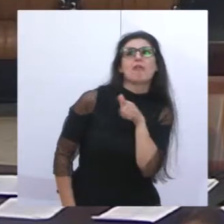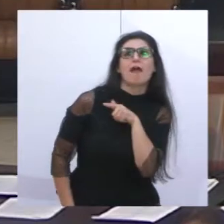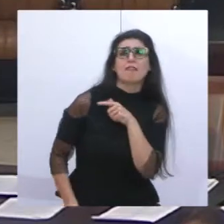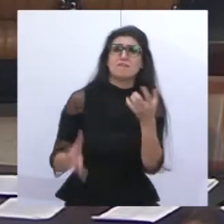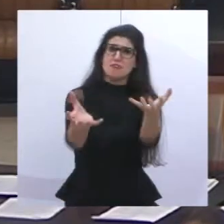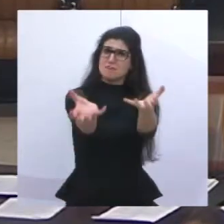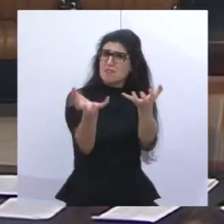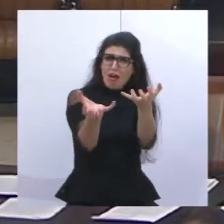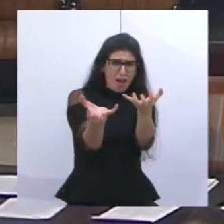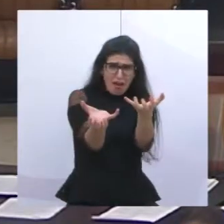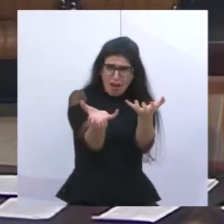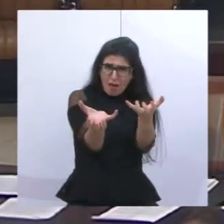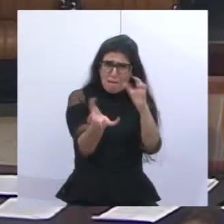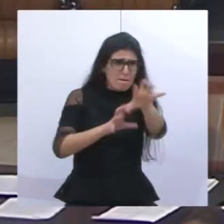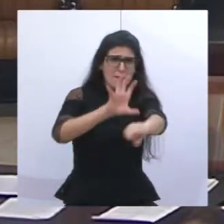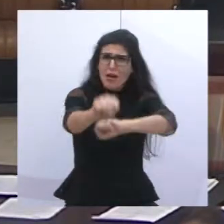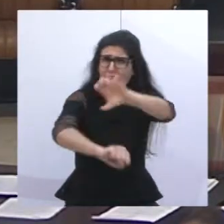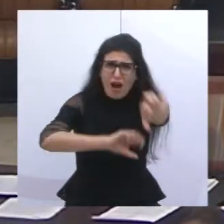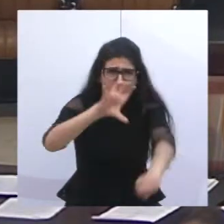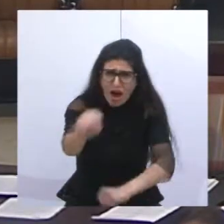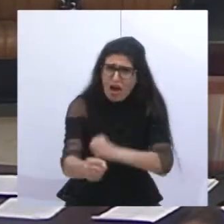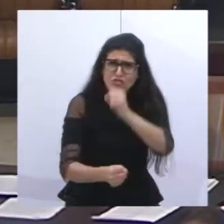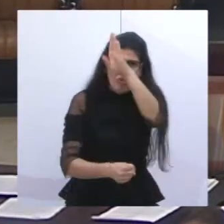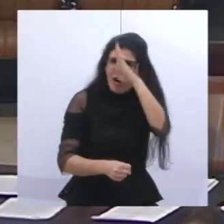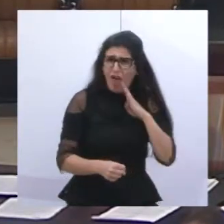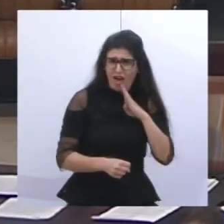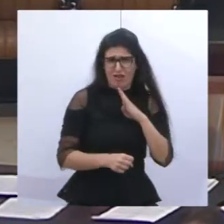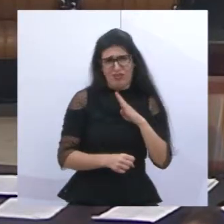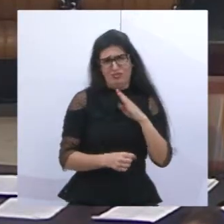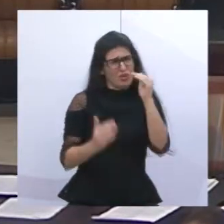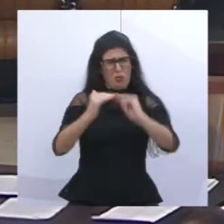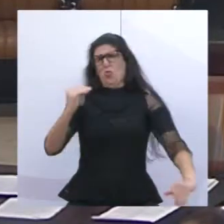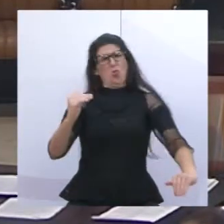Então, mas não deveria ser feito.